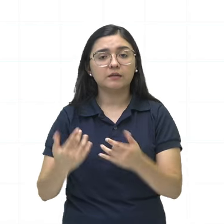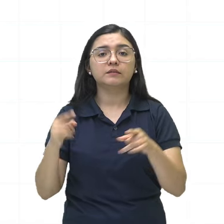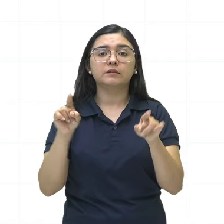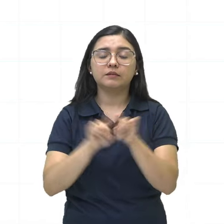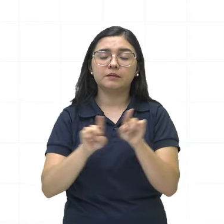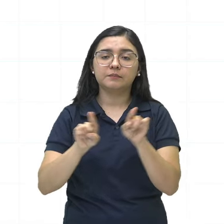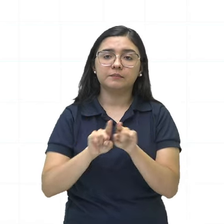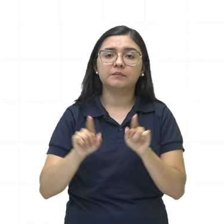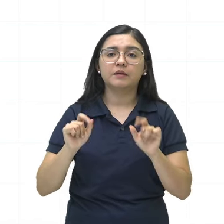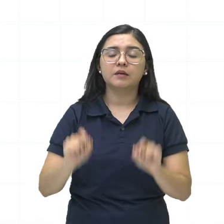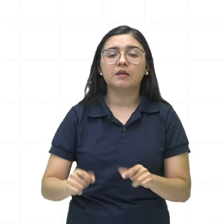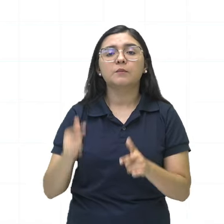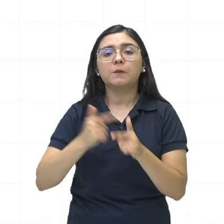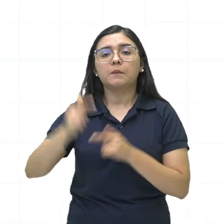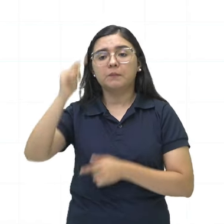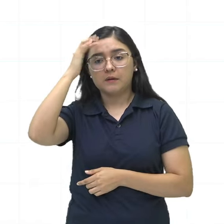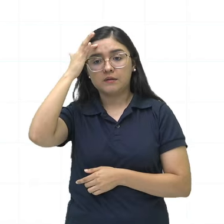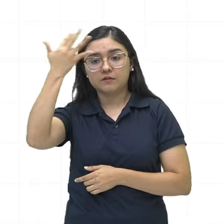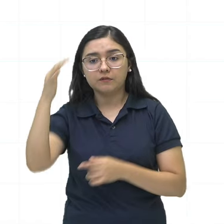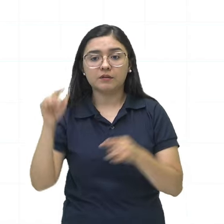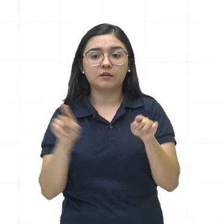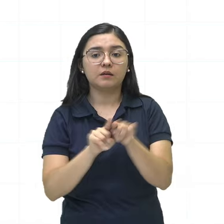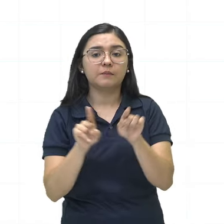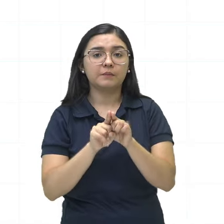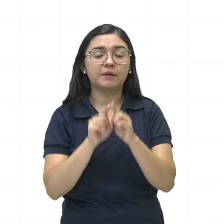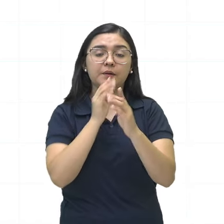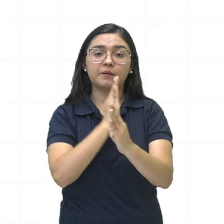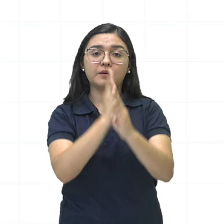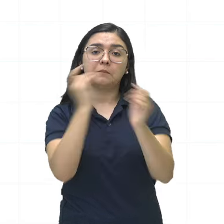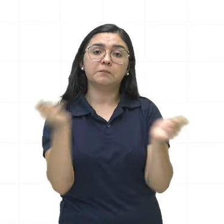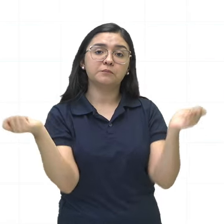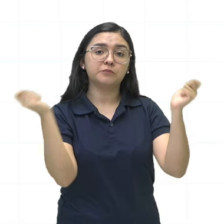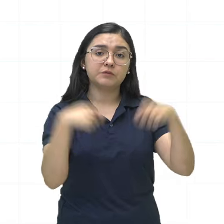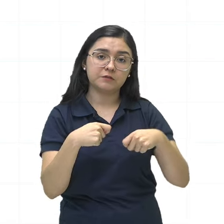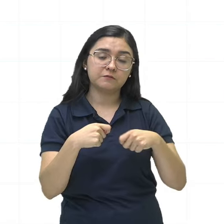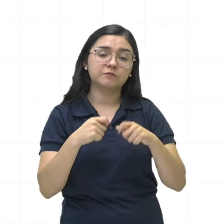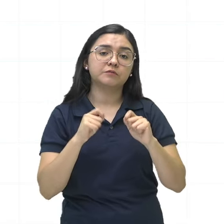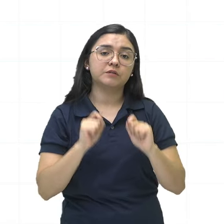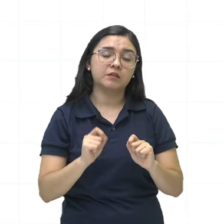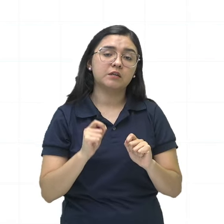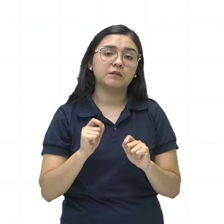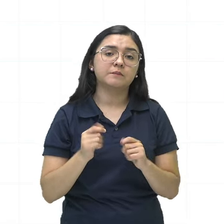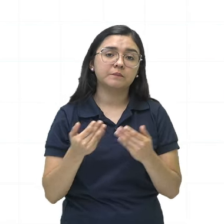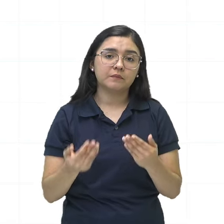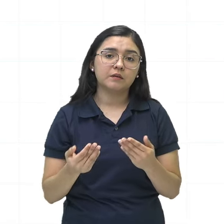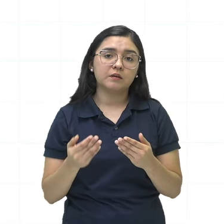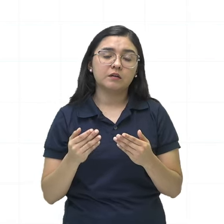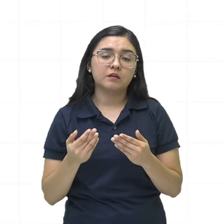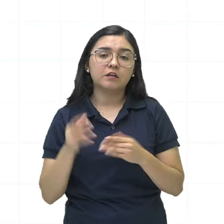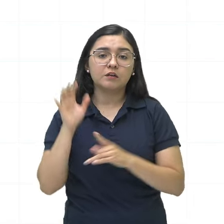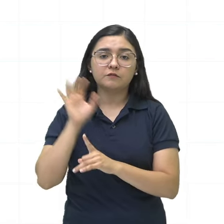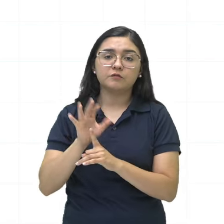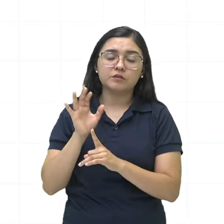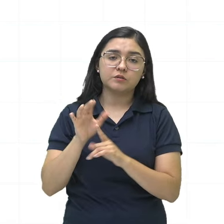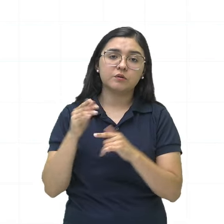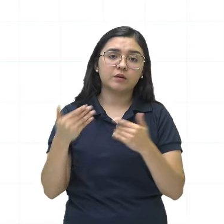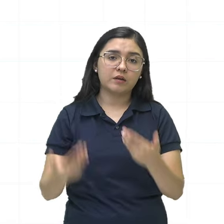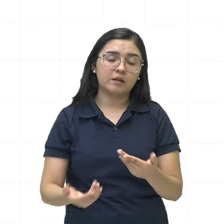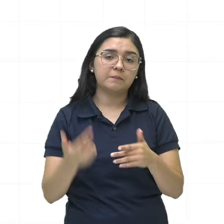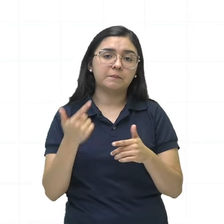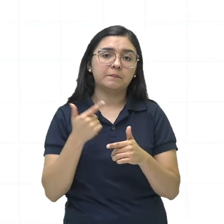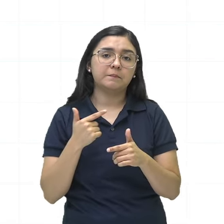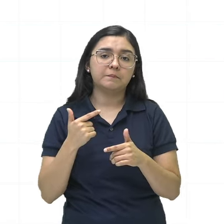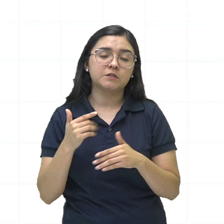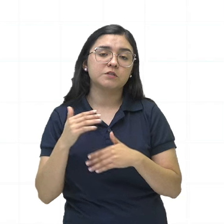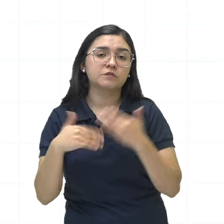a questão em estudo ou encontrar possíveis razões que ocasionaram aquela situação problema.